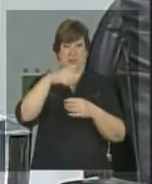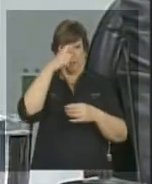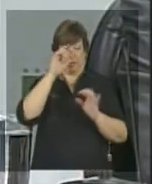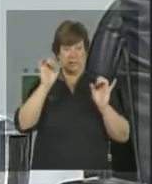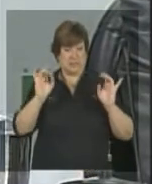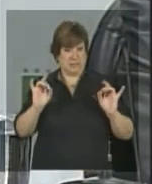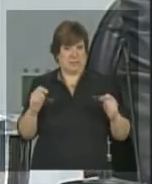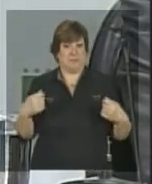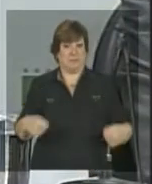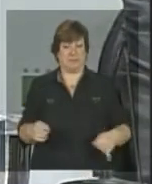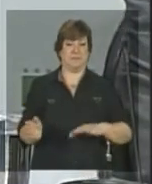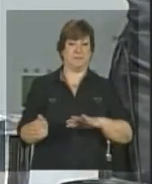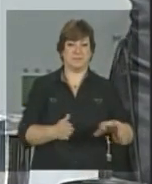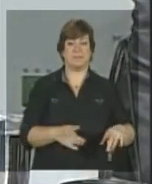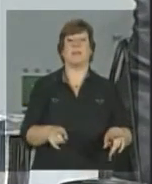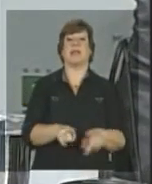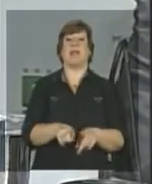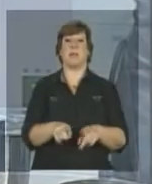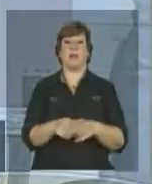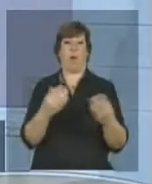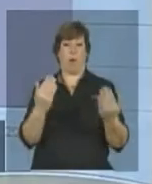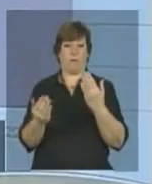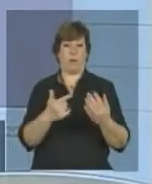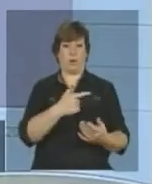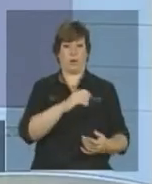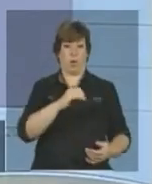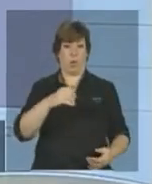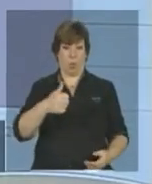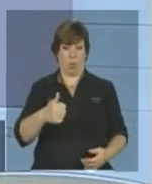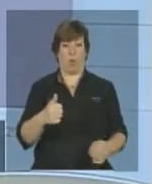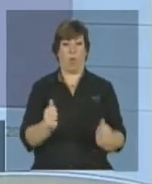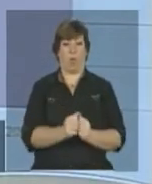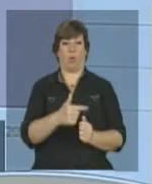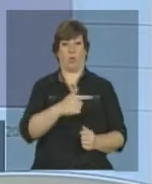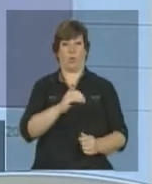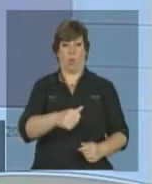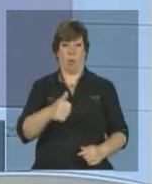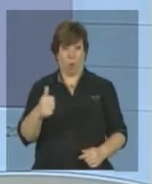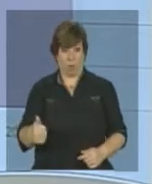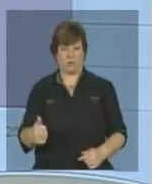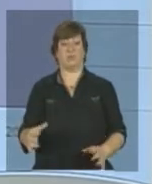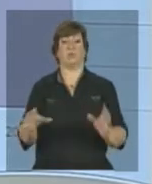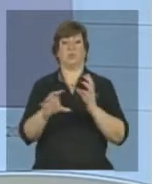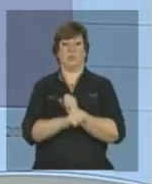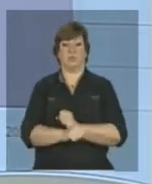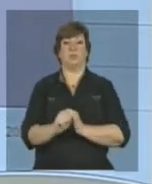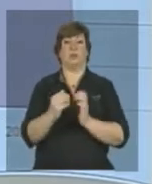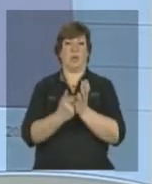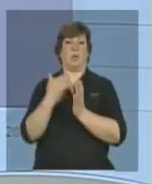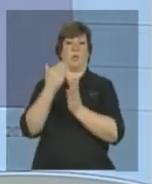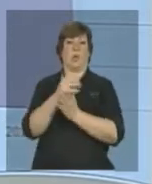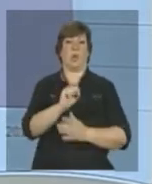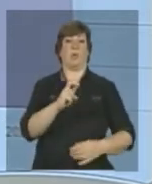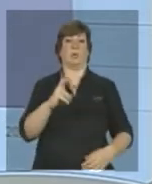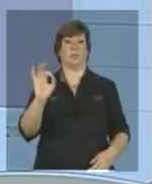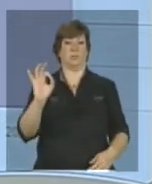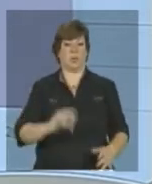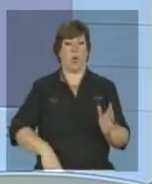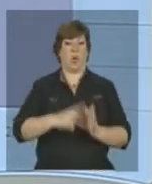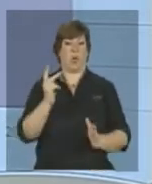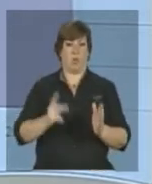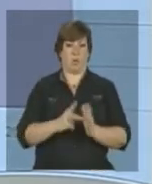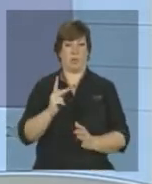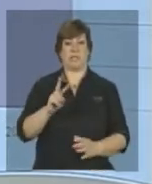complexa, pode passar. E comparando 2001 com 2011, nós também tivemos um aumento de 85% nos